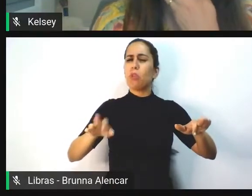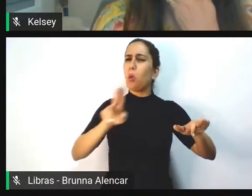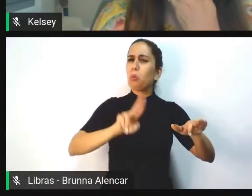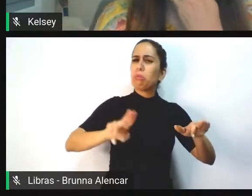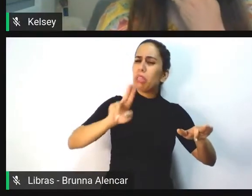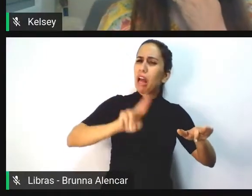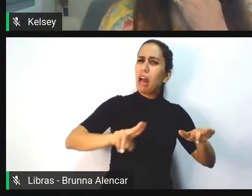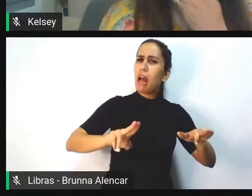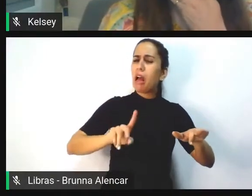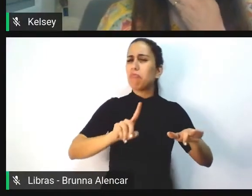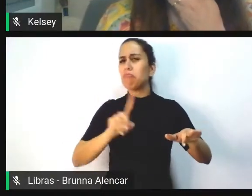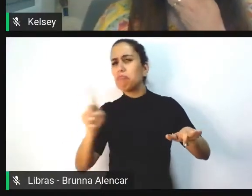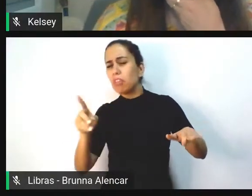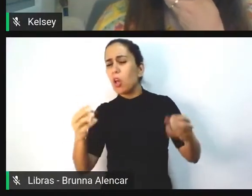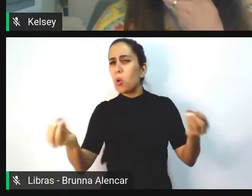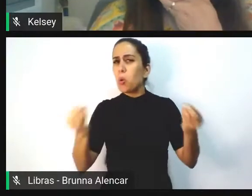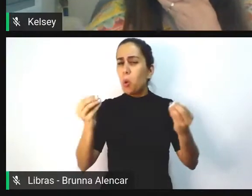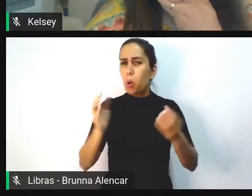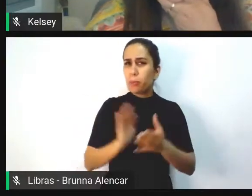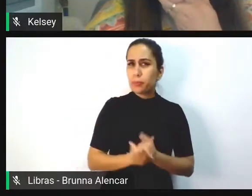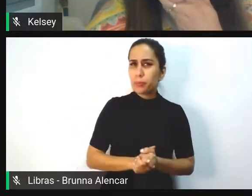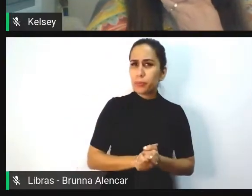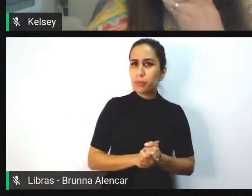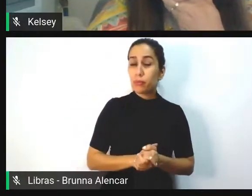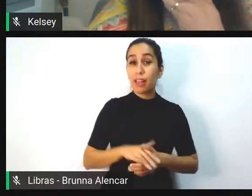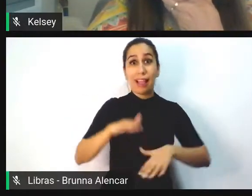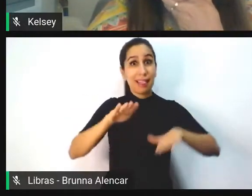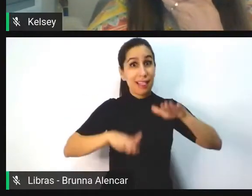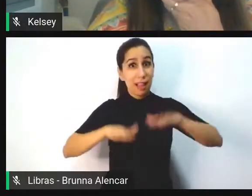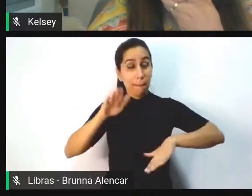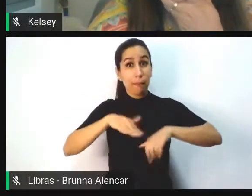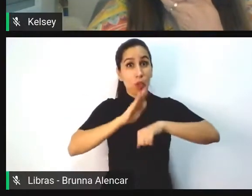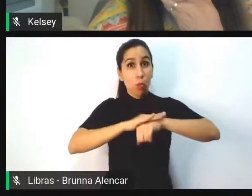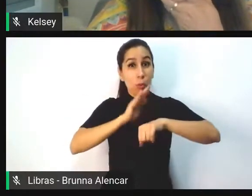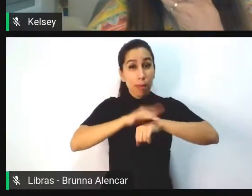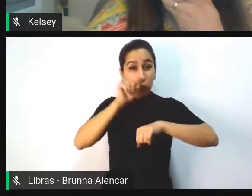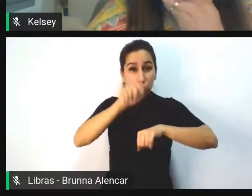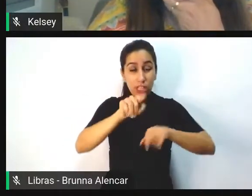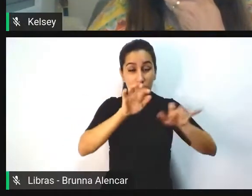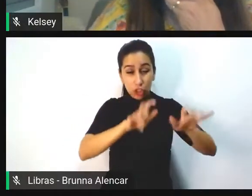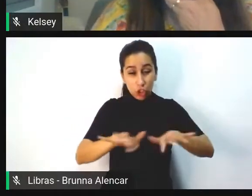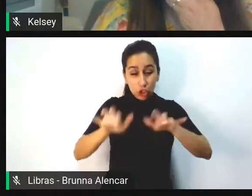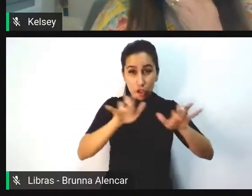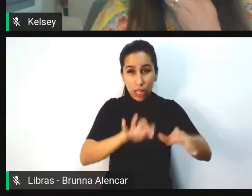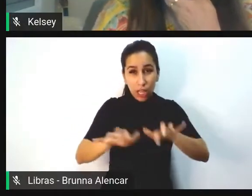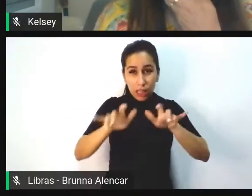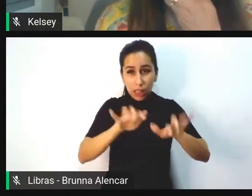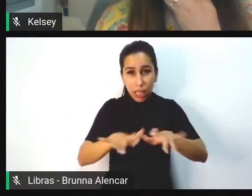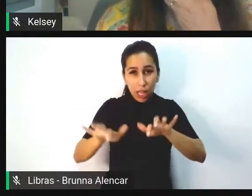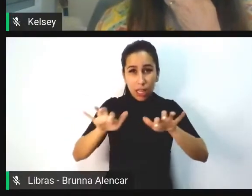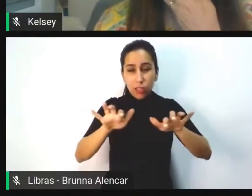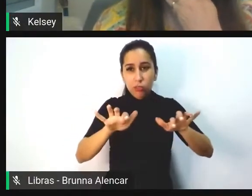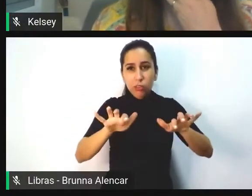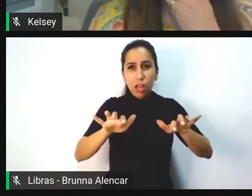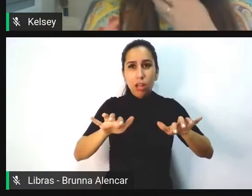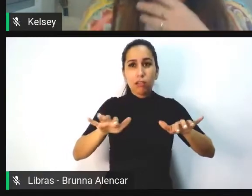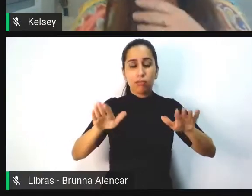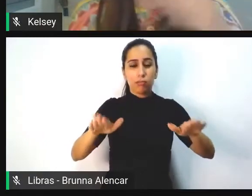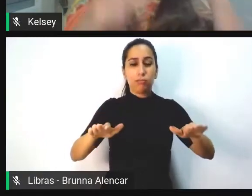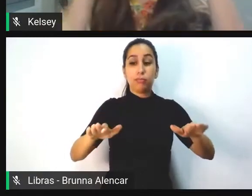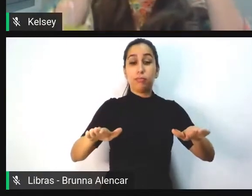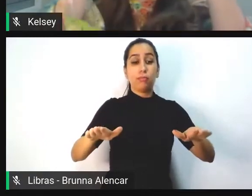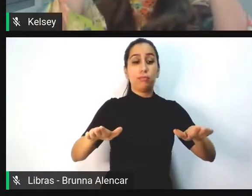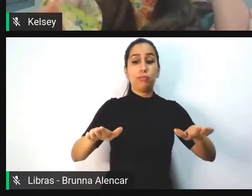depender se na hora que eu estou digitando, se eu precisar desse apoio visual para digitar o